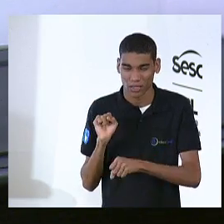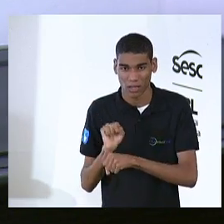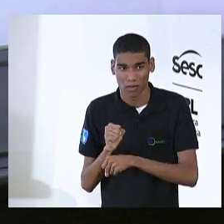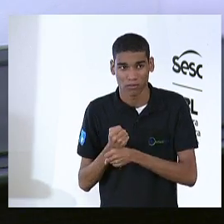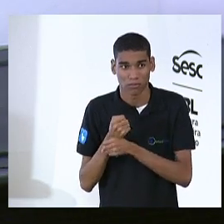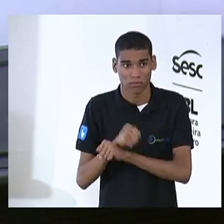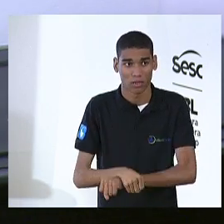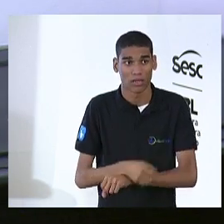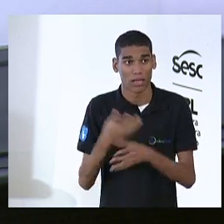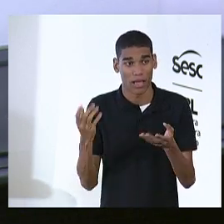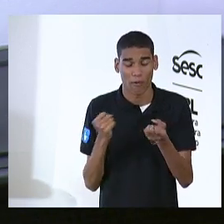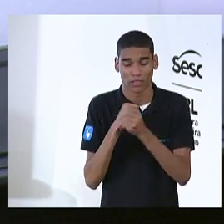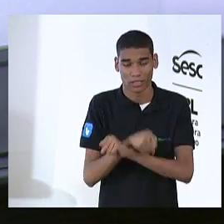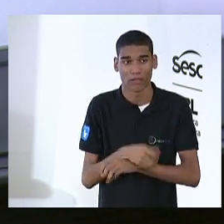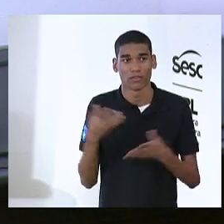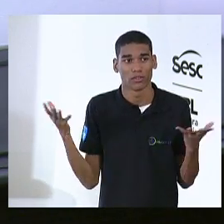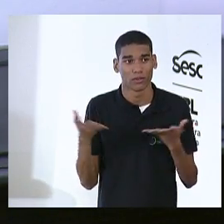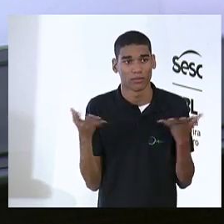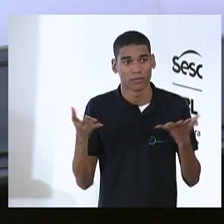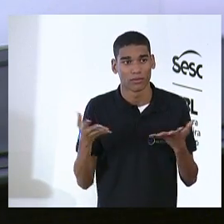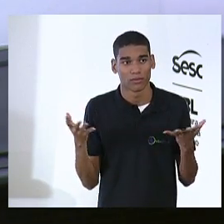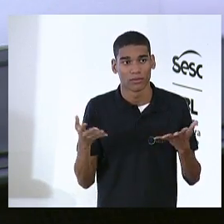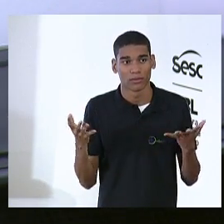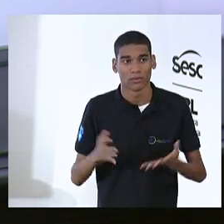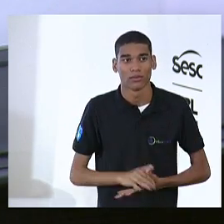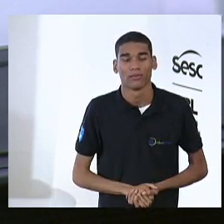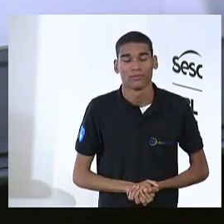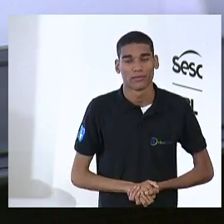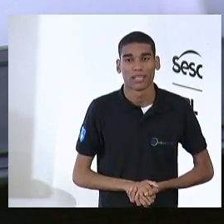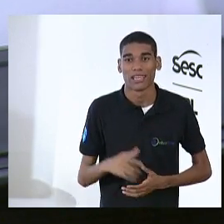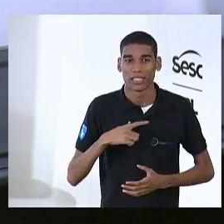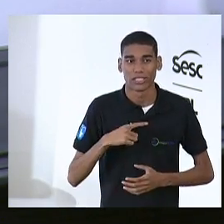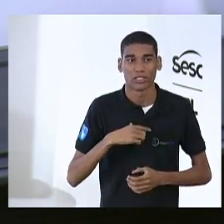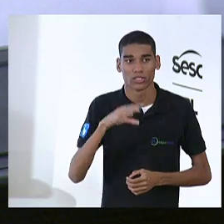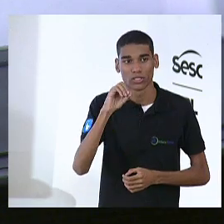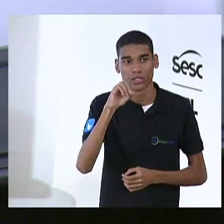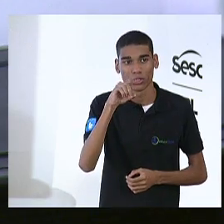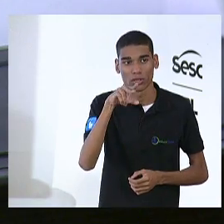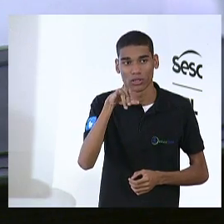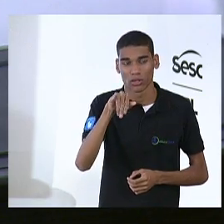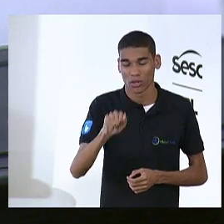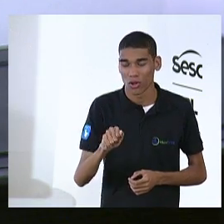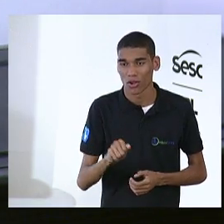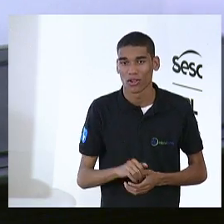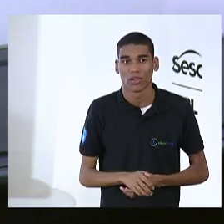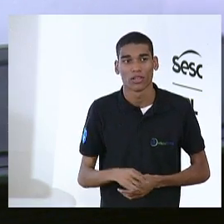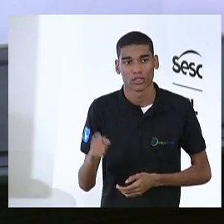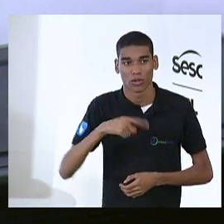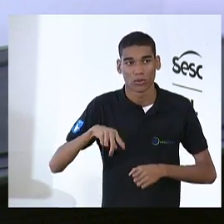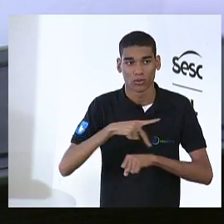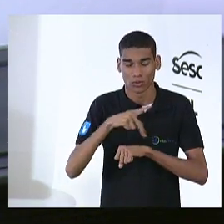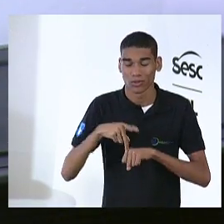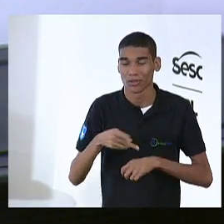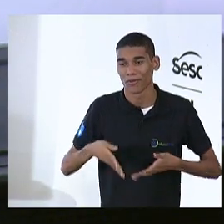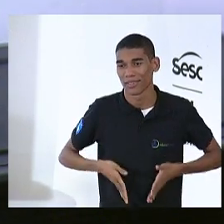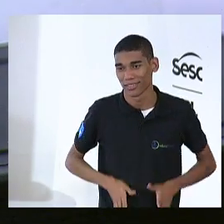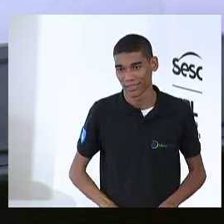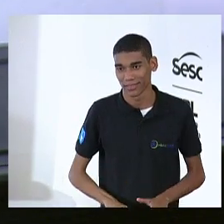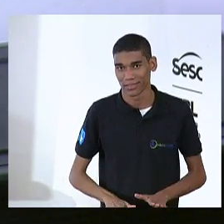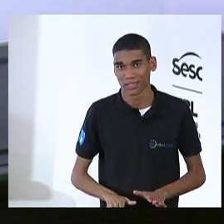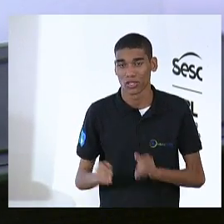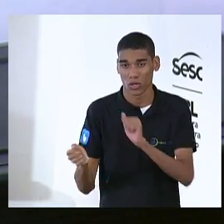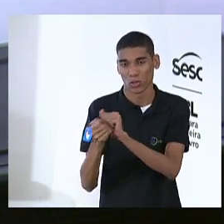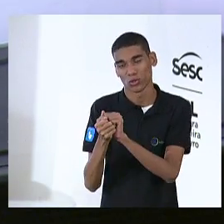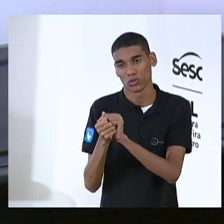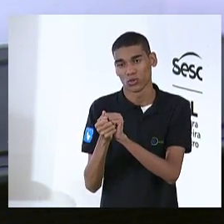chamada escravidão moderna. Porque os outros casos eram coloniais, eram colônias. Então, nosso país nasceu